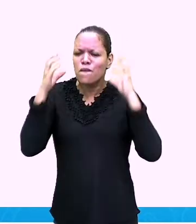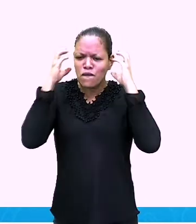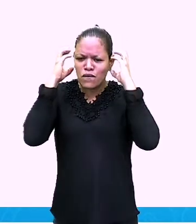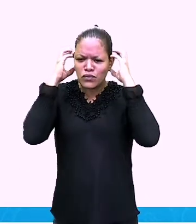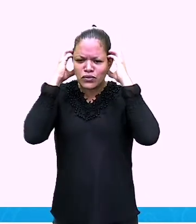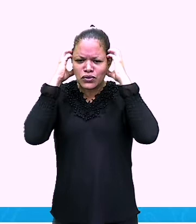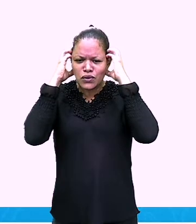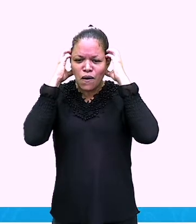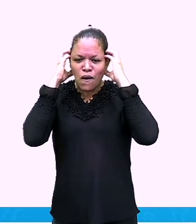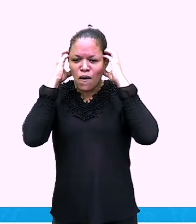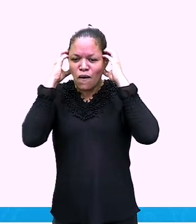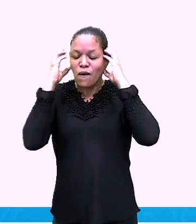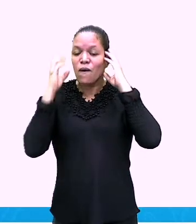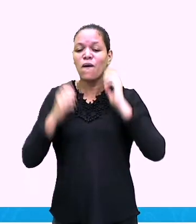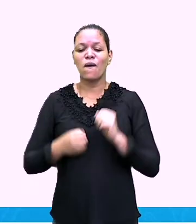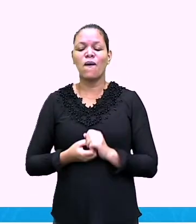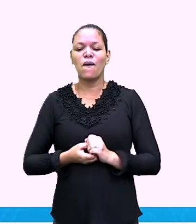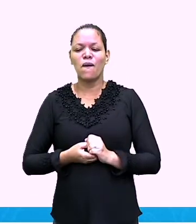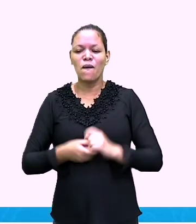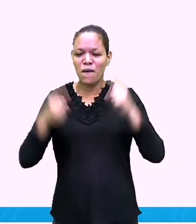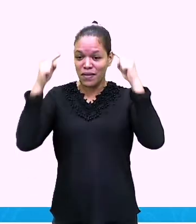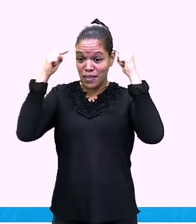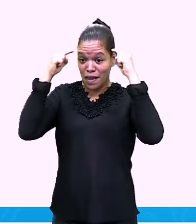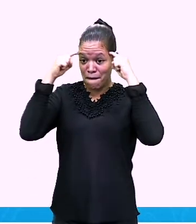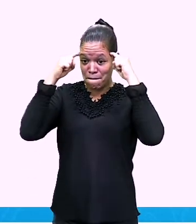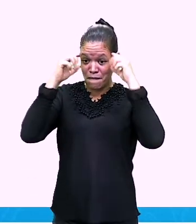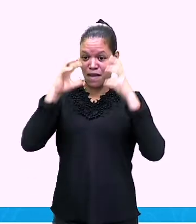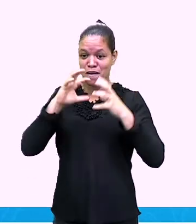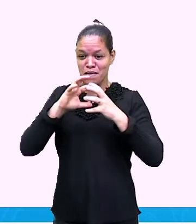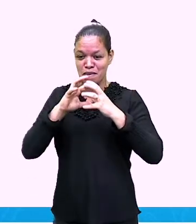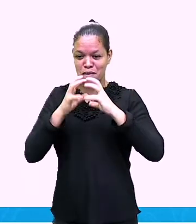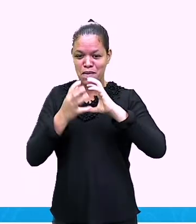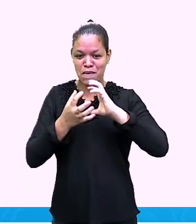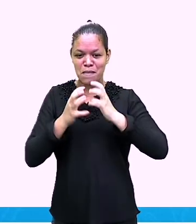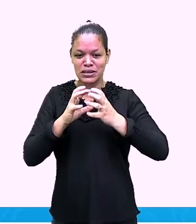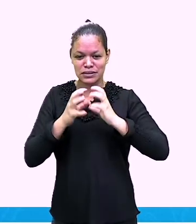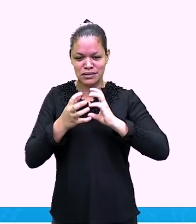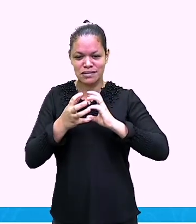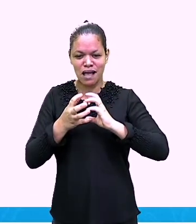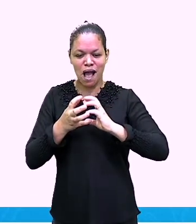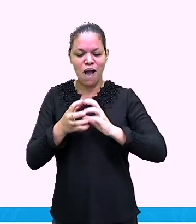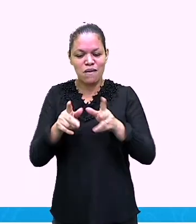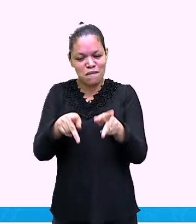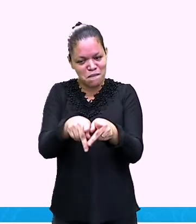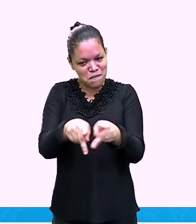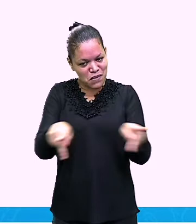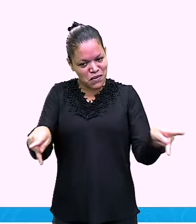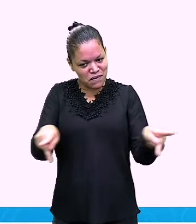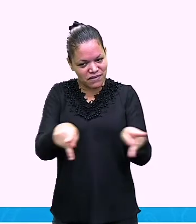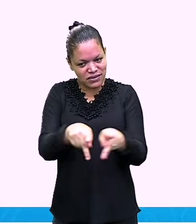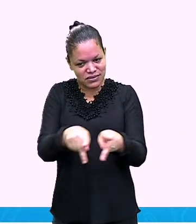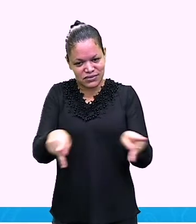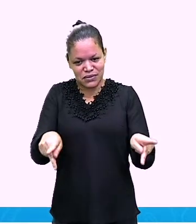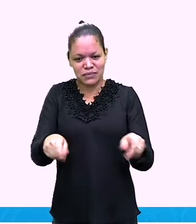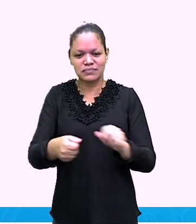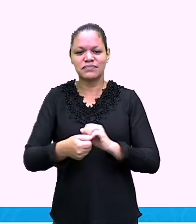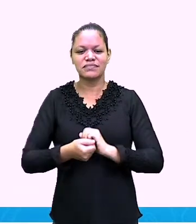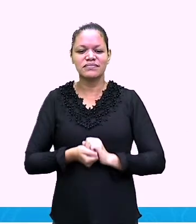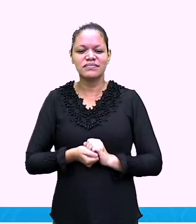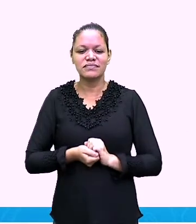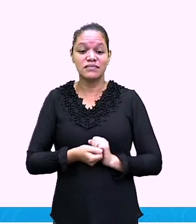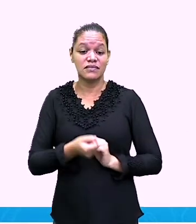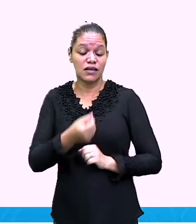terapeuta ocupacional e o professor, que a gente está aqui para te ensinar. Qual foi o papel do João